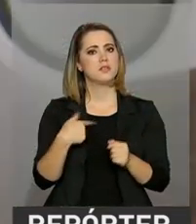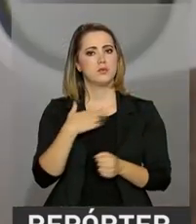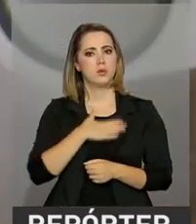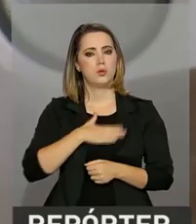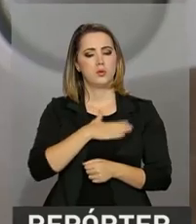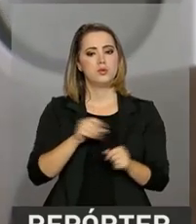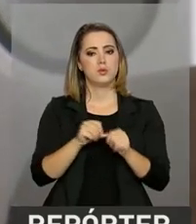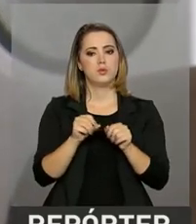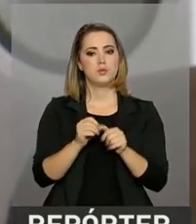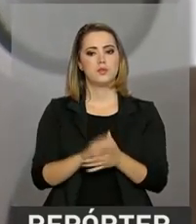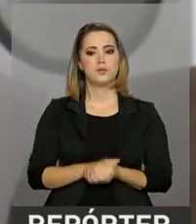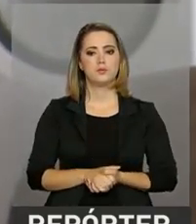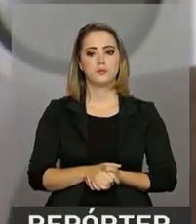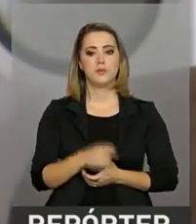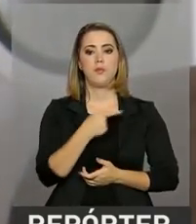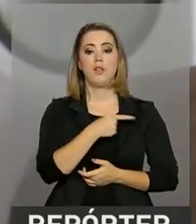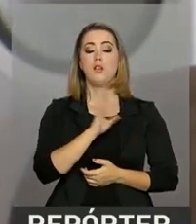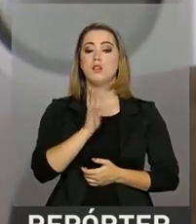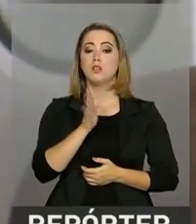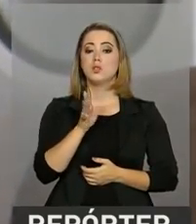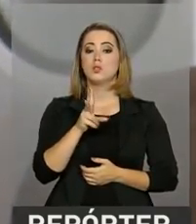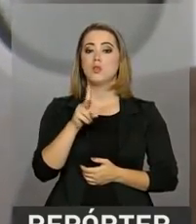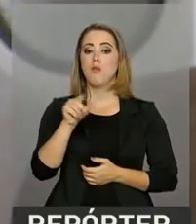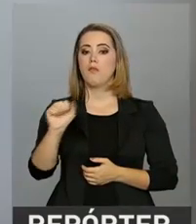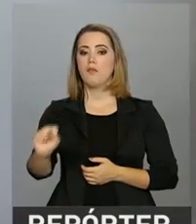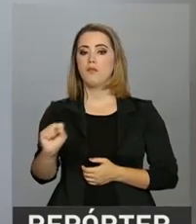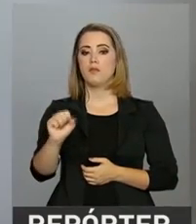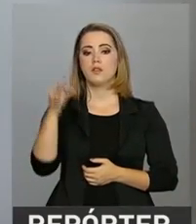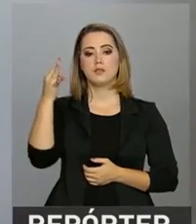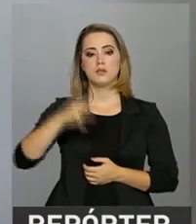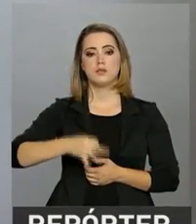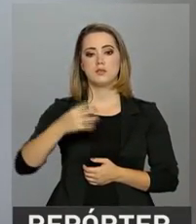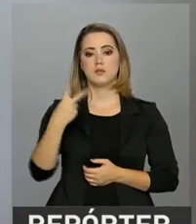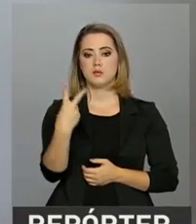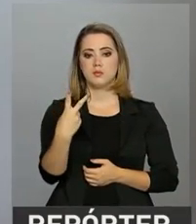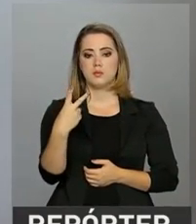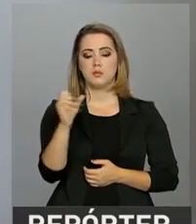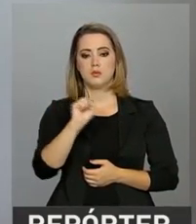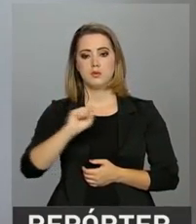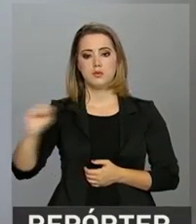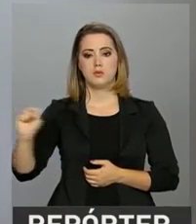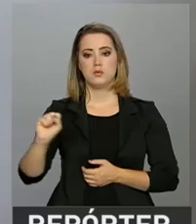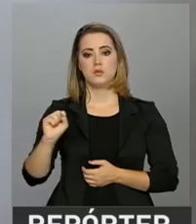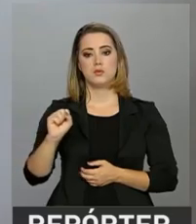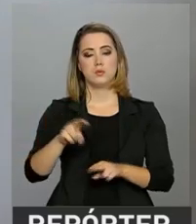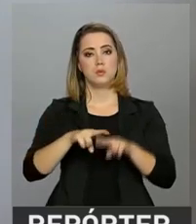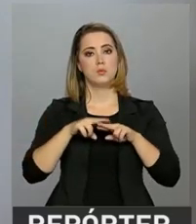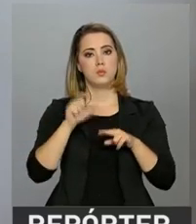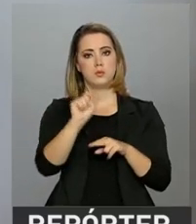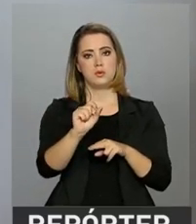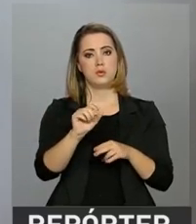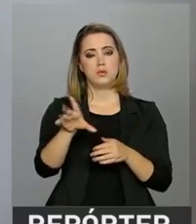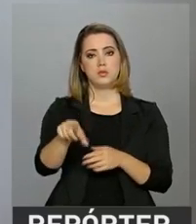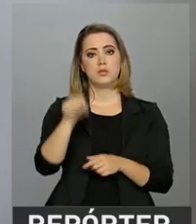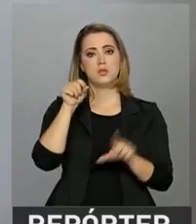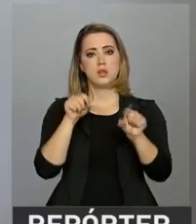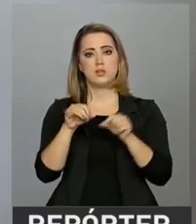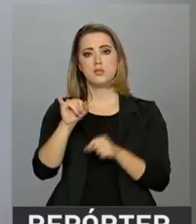ele já tem vaga garantida na universidade de brasília para o segundo semestre por isso no sistema de seleção